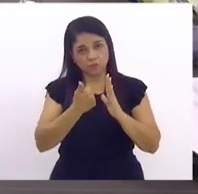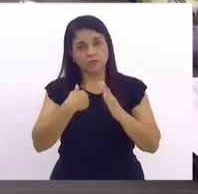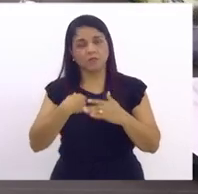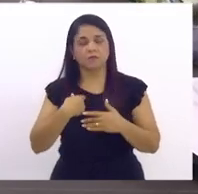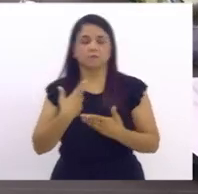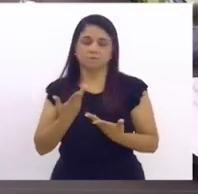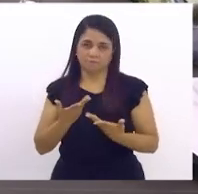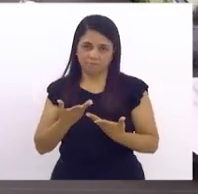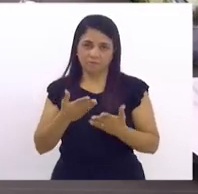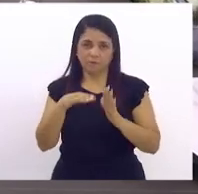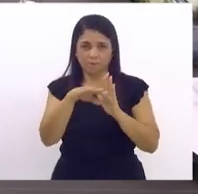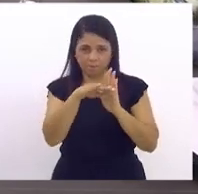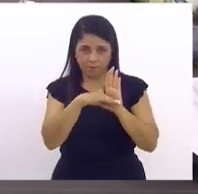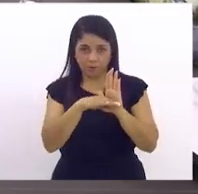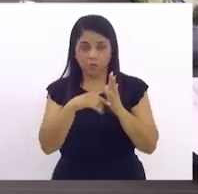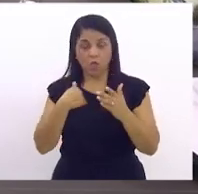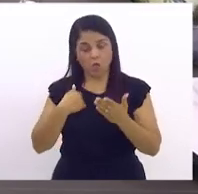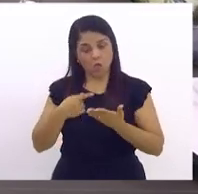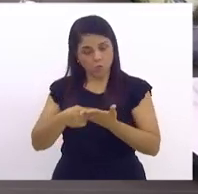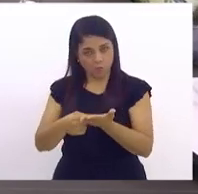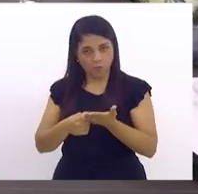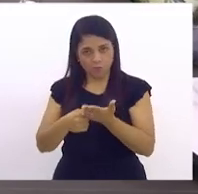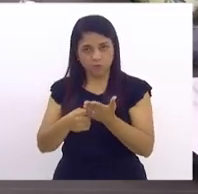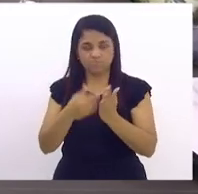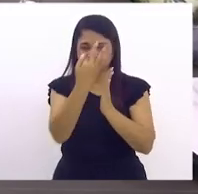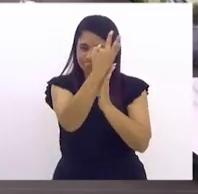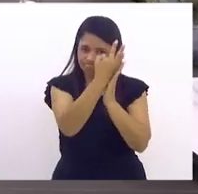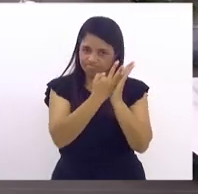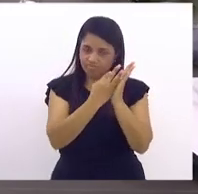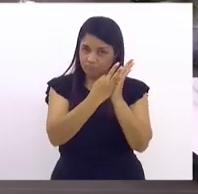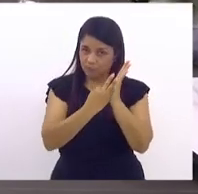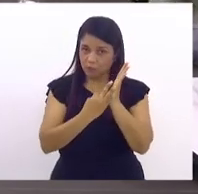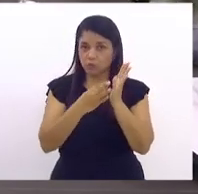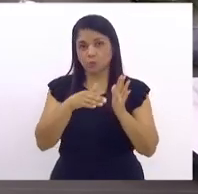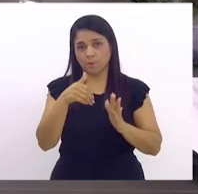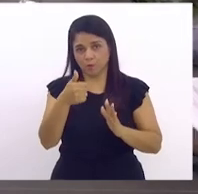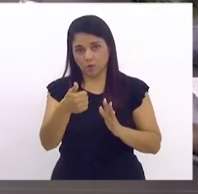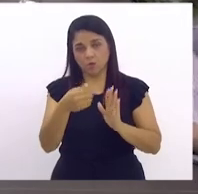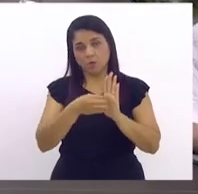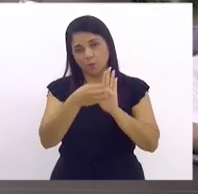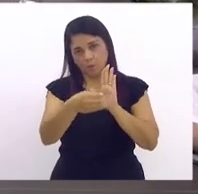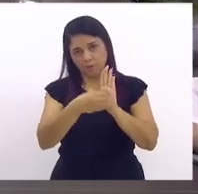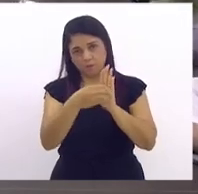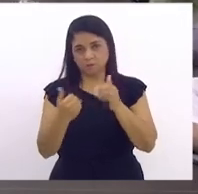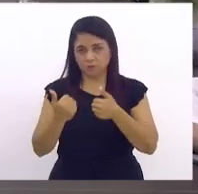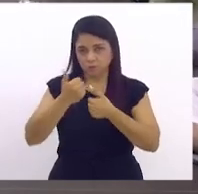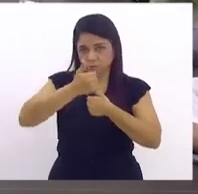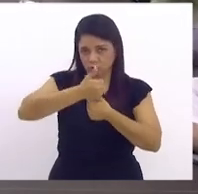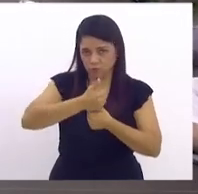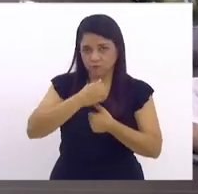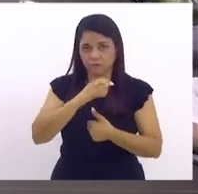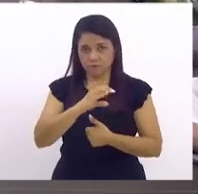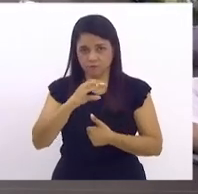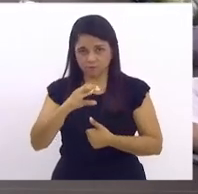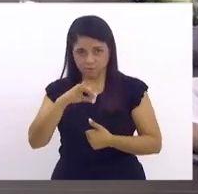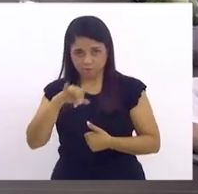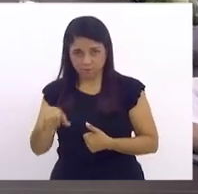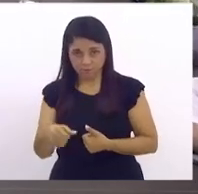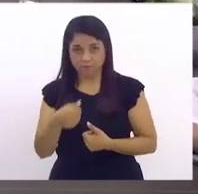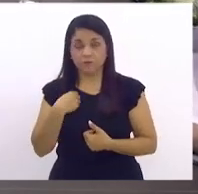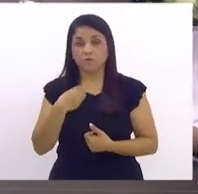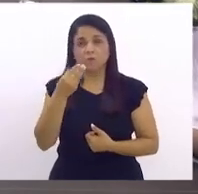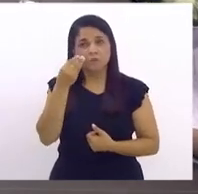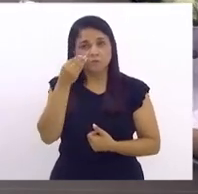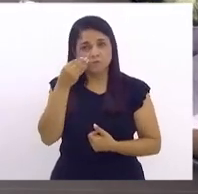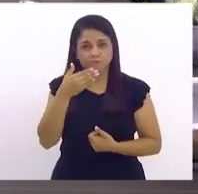Eu me comprometi de tentar aprimorar o texto e trazer no parecer para um eventual substitutivo da CCJ. Eu vou pedir vênia aos colegas